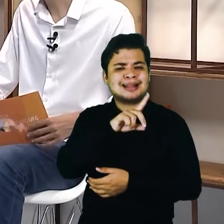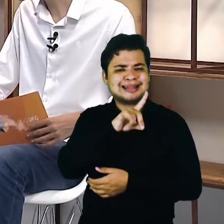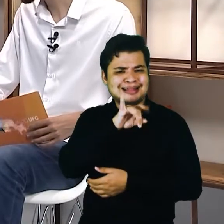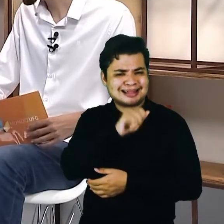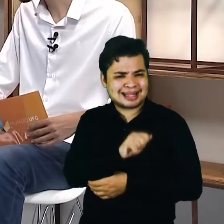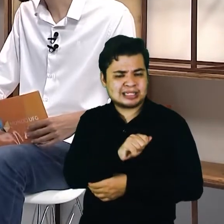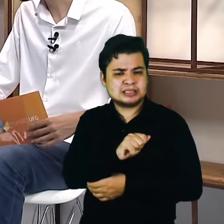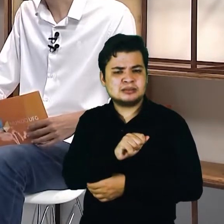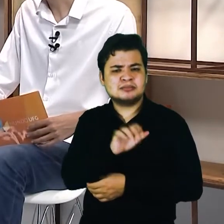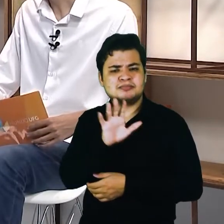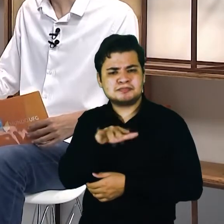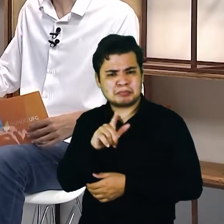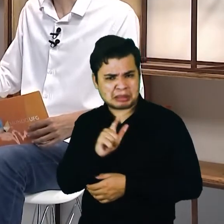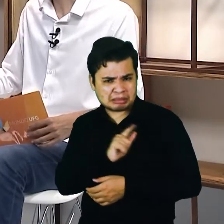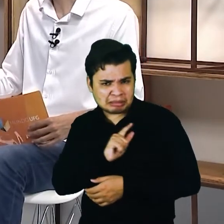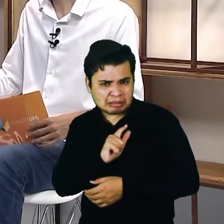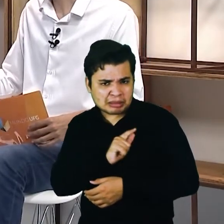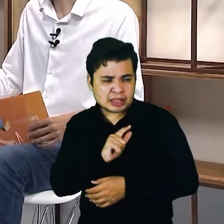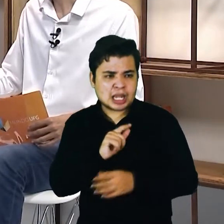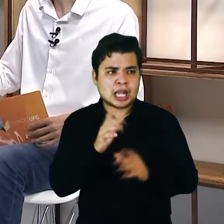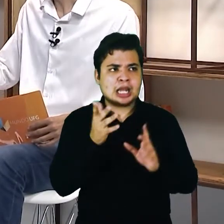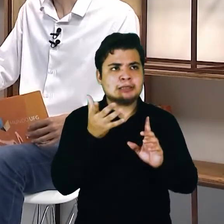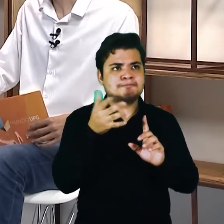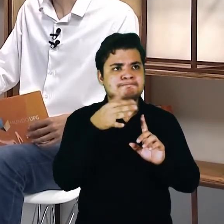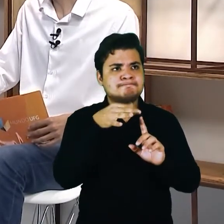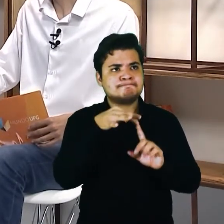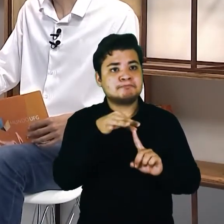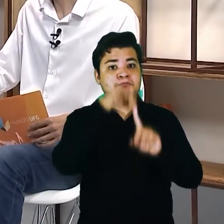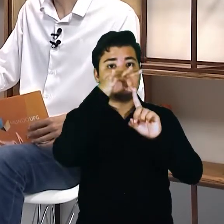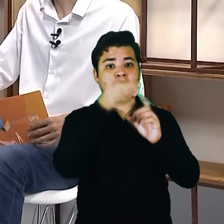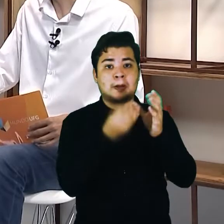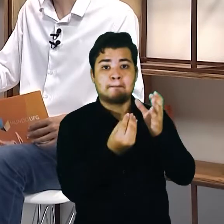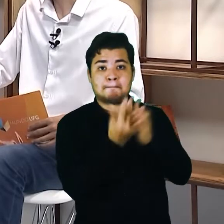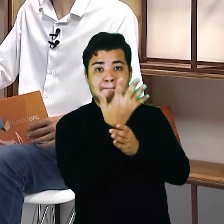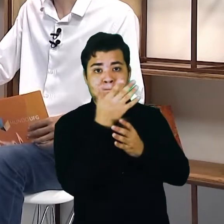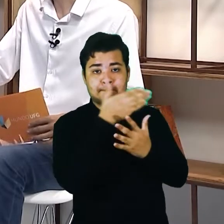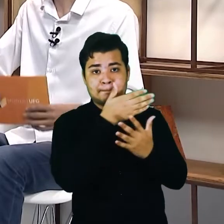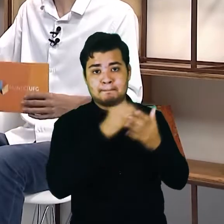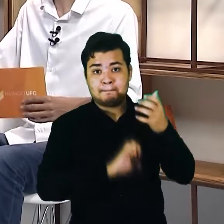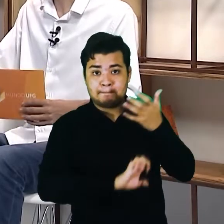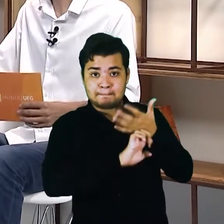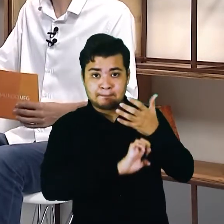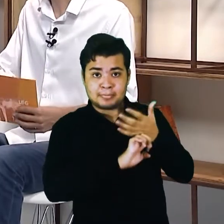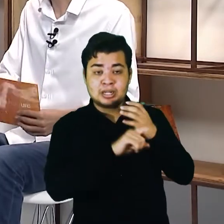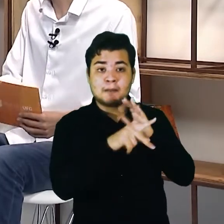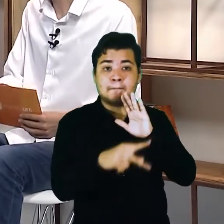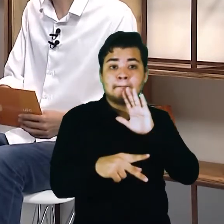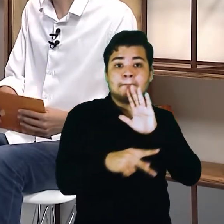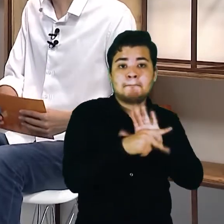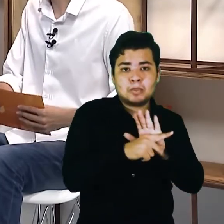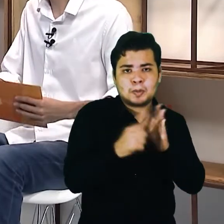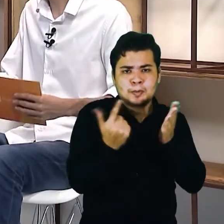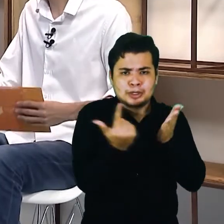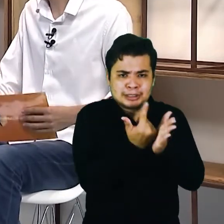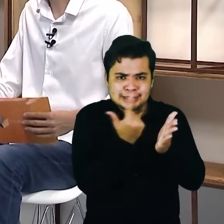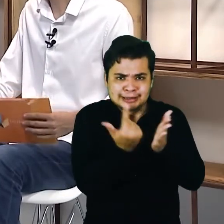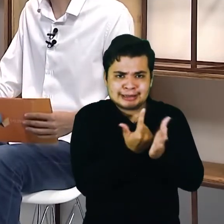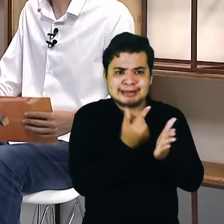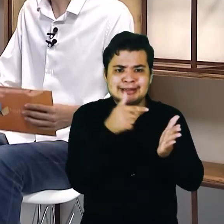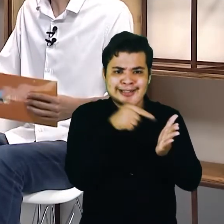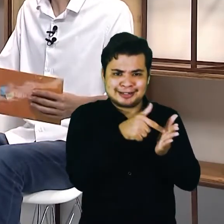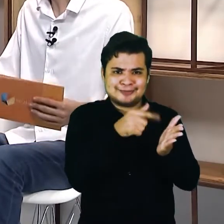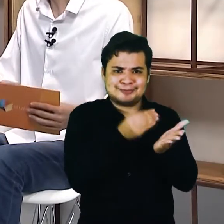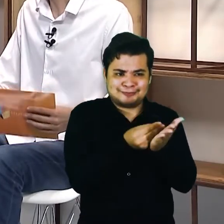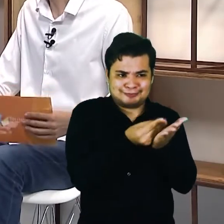alguma espécie que se destaque na publicação, que esteja dentro, né, da publicação do livro? Alguma espécie